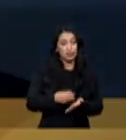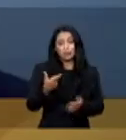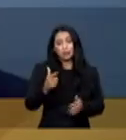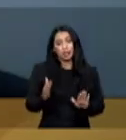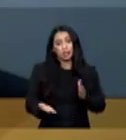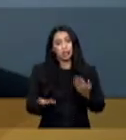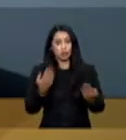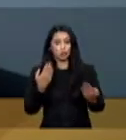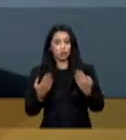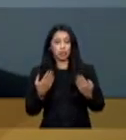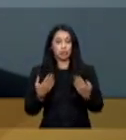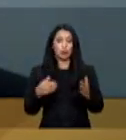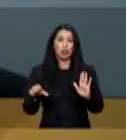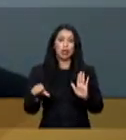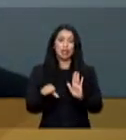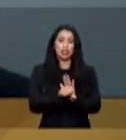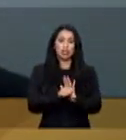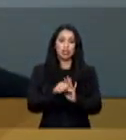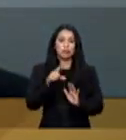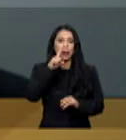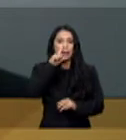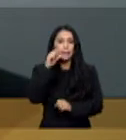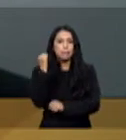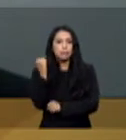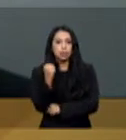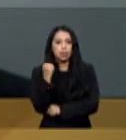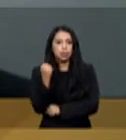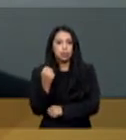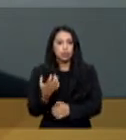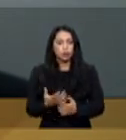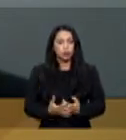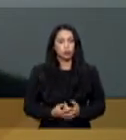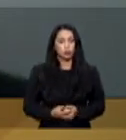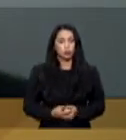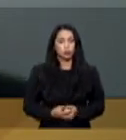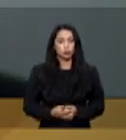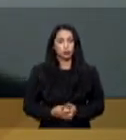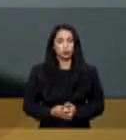desconsiderando como crime de perigo abstrato